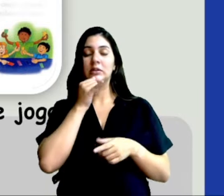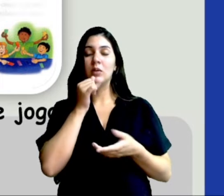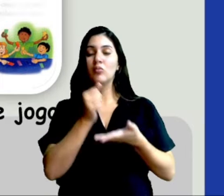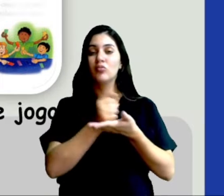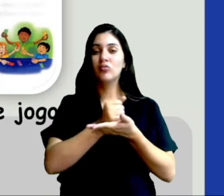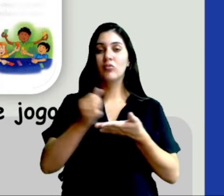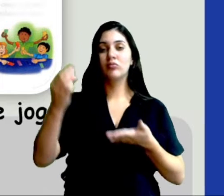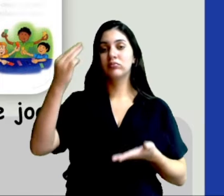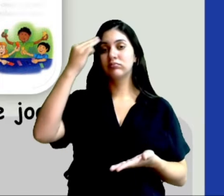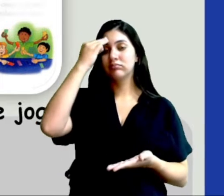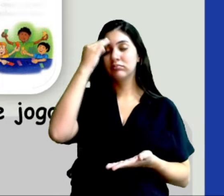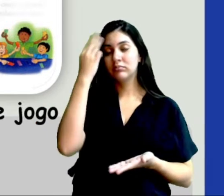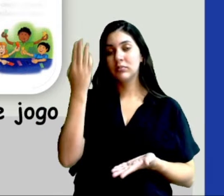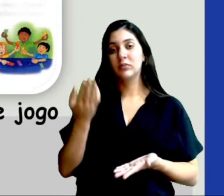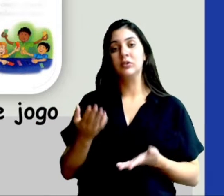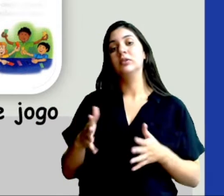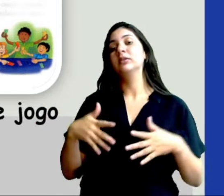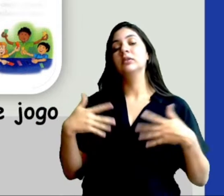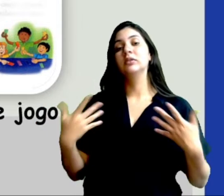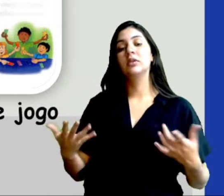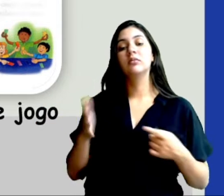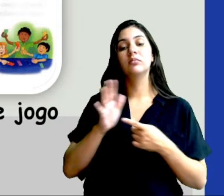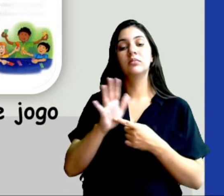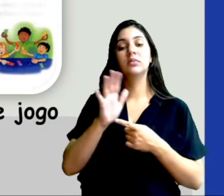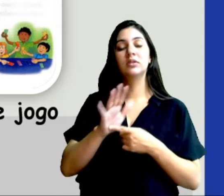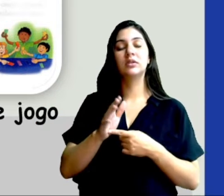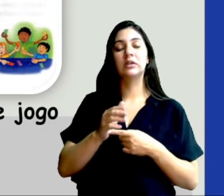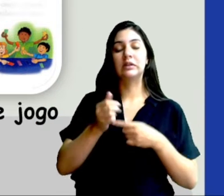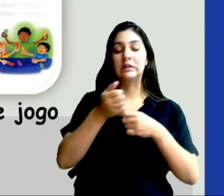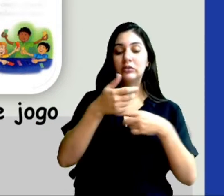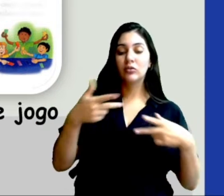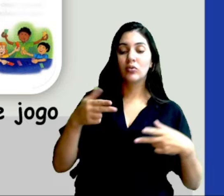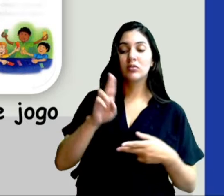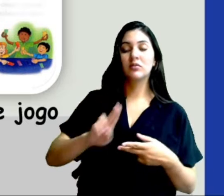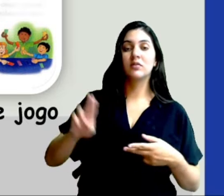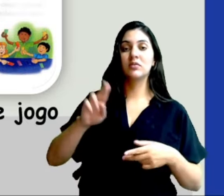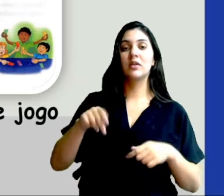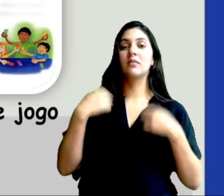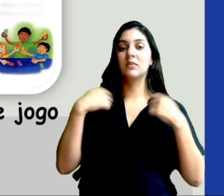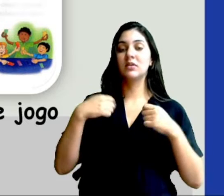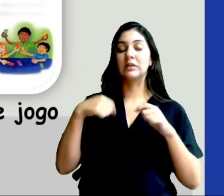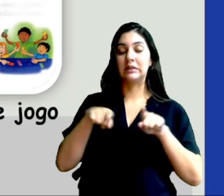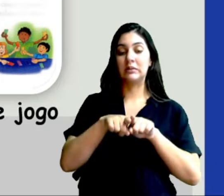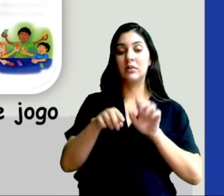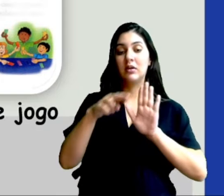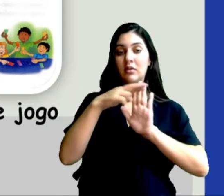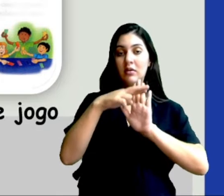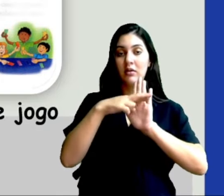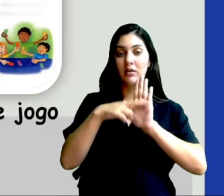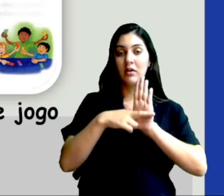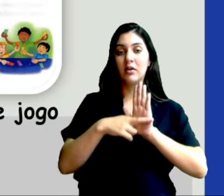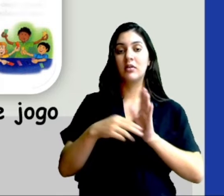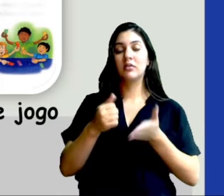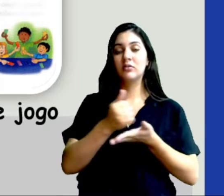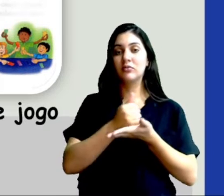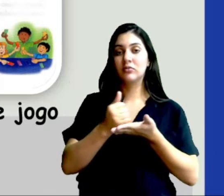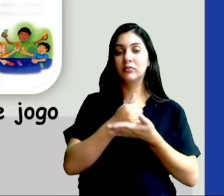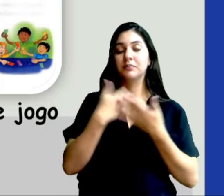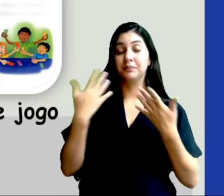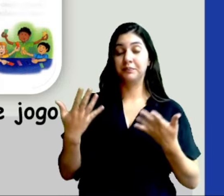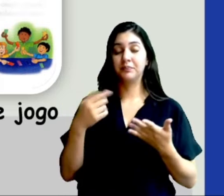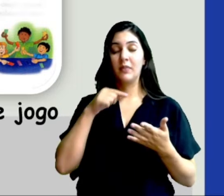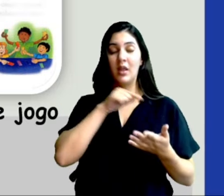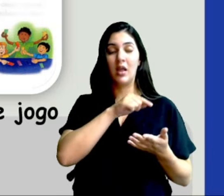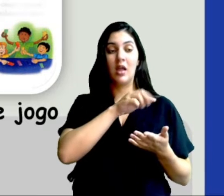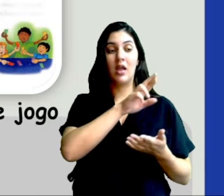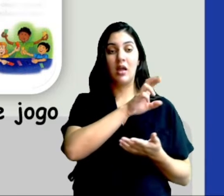memória. Então, apresenta os materiais que vão precisar, as regras do jogo. Tanto a receita